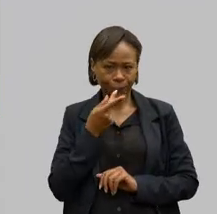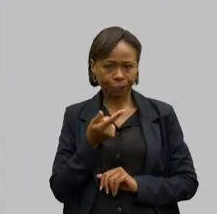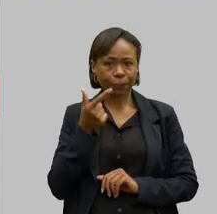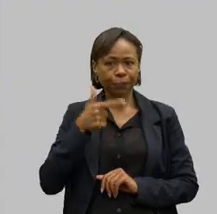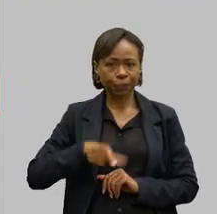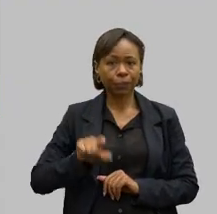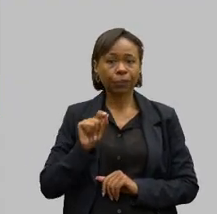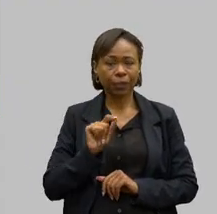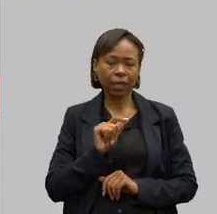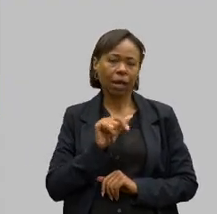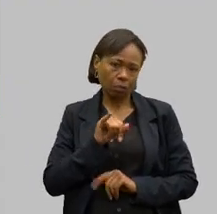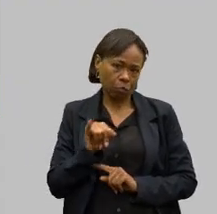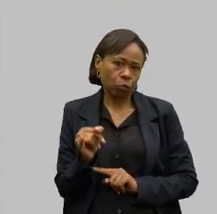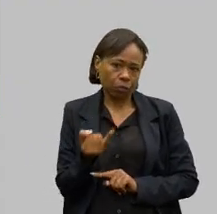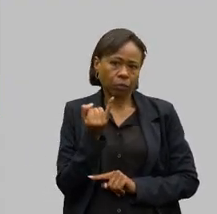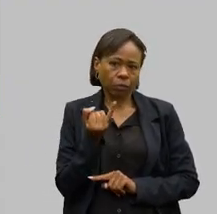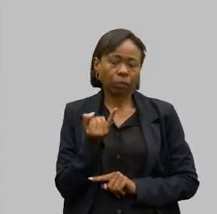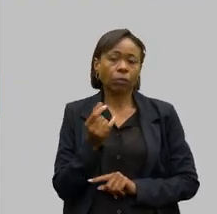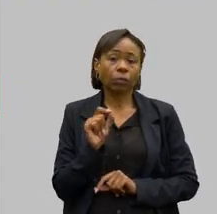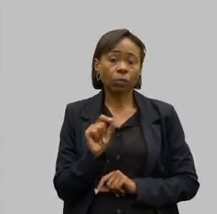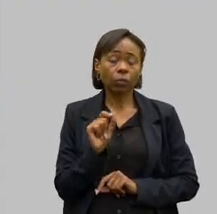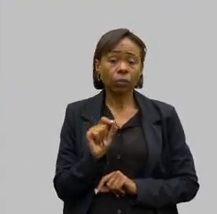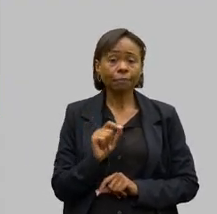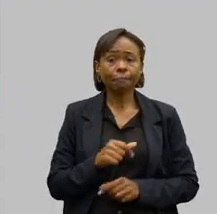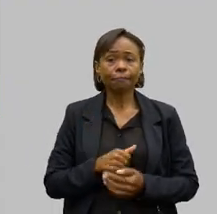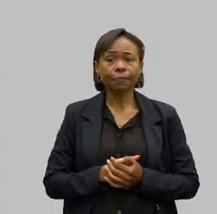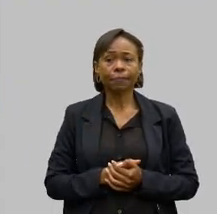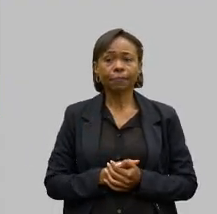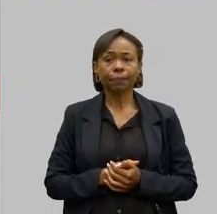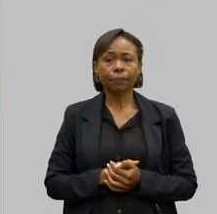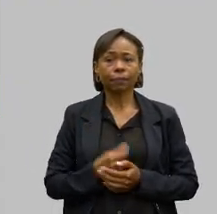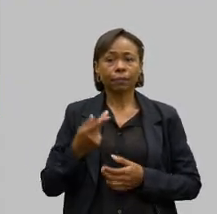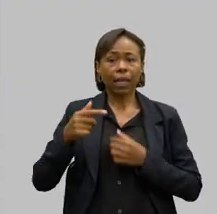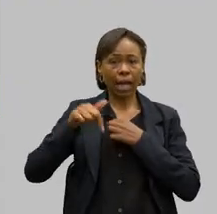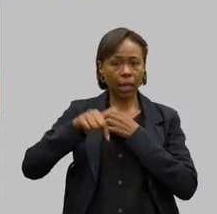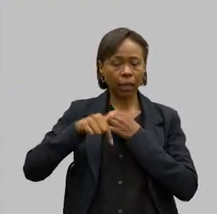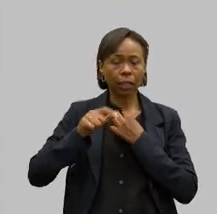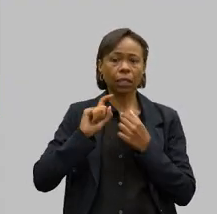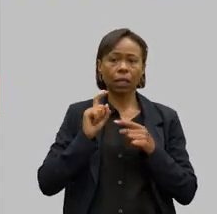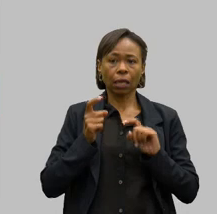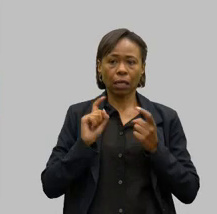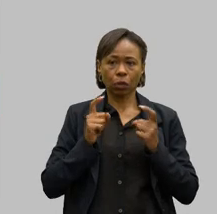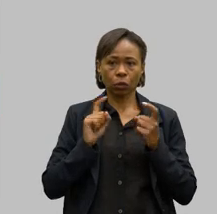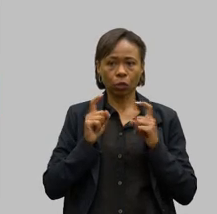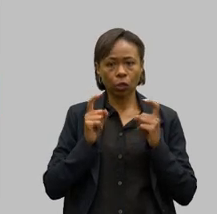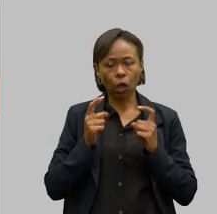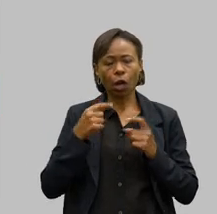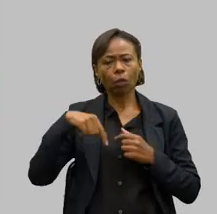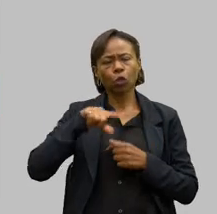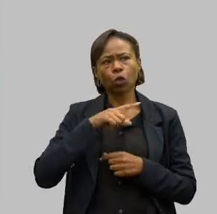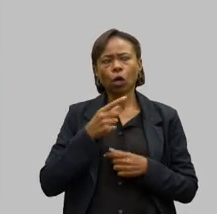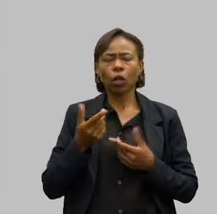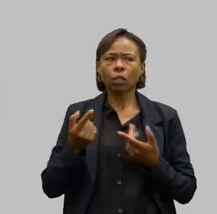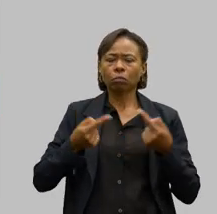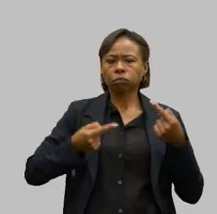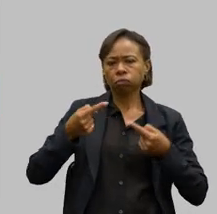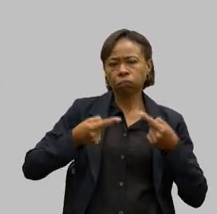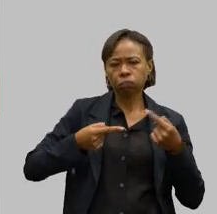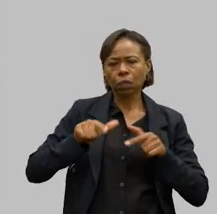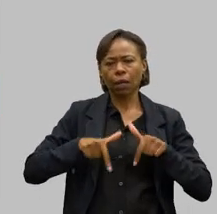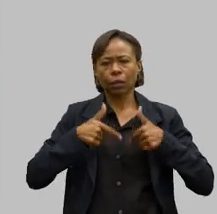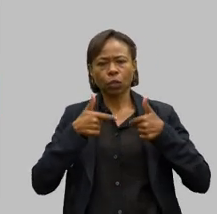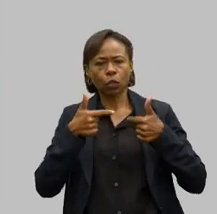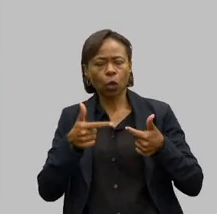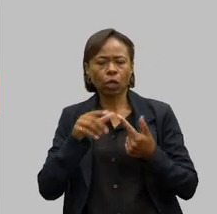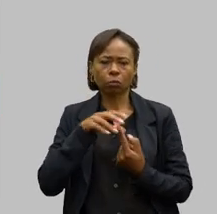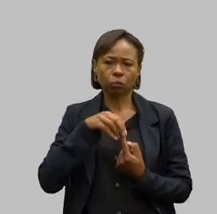aproveitar a oportunidade, porque esta audiência é uma audiência para a gente discutir as prioridades, as ações que estão acontecendo,